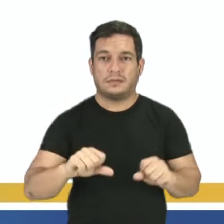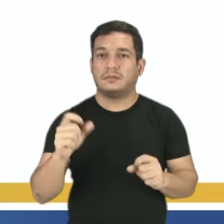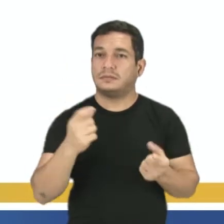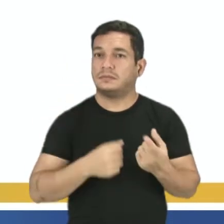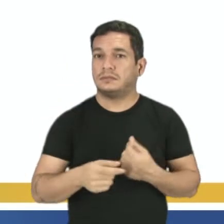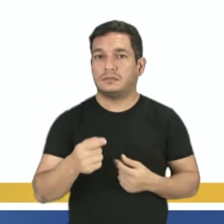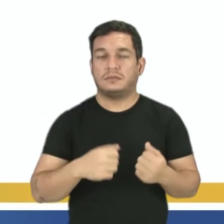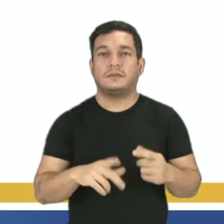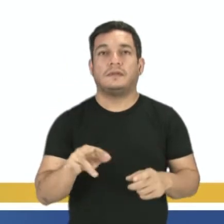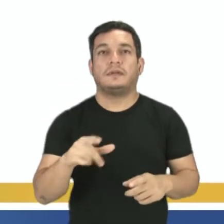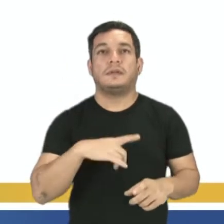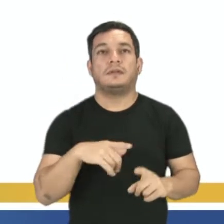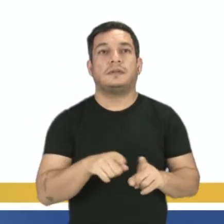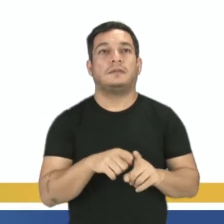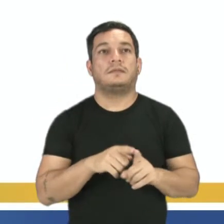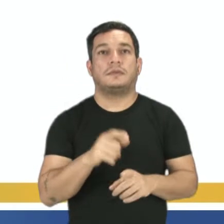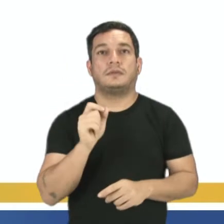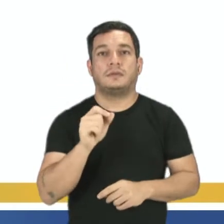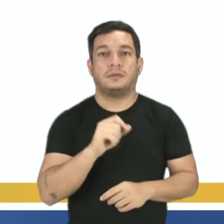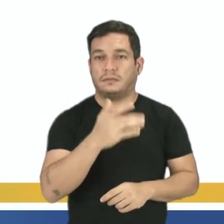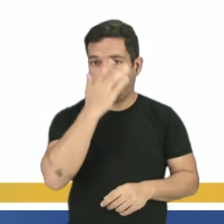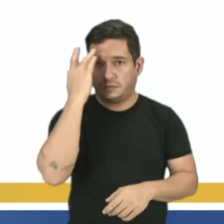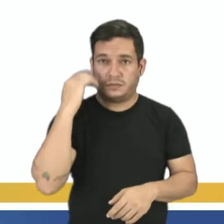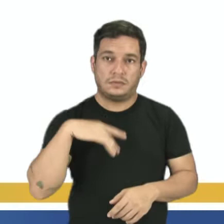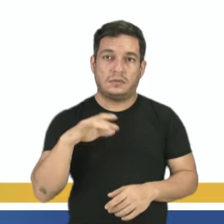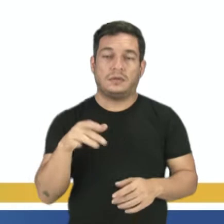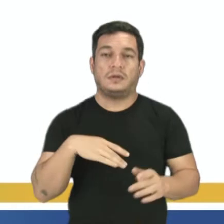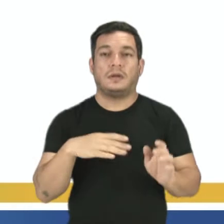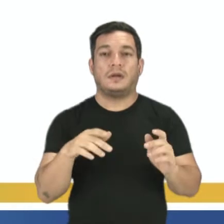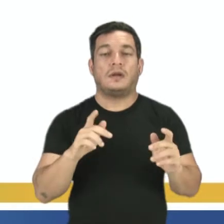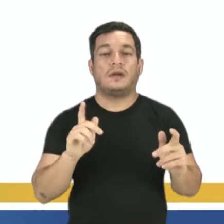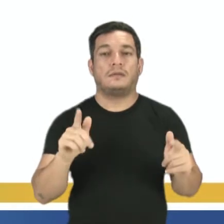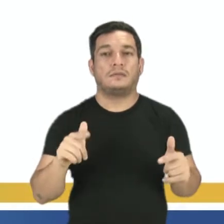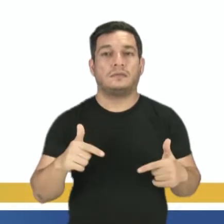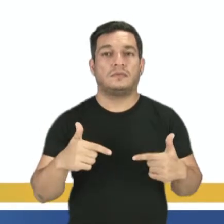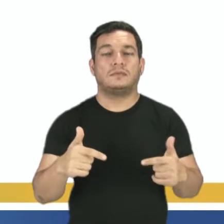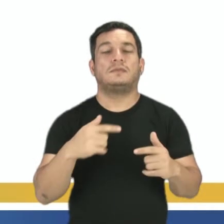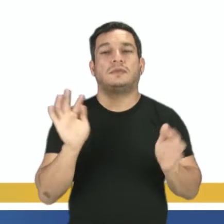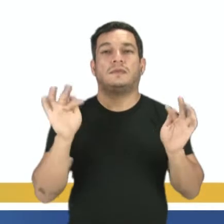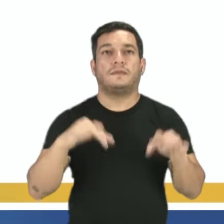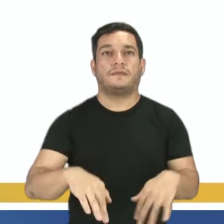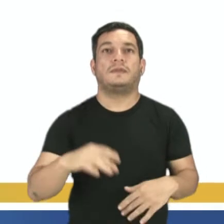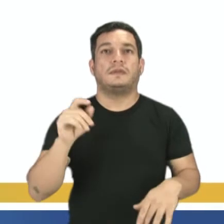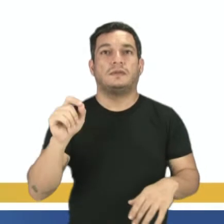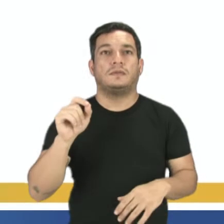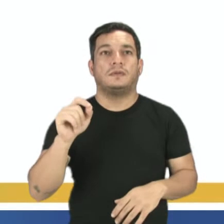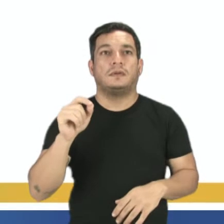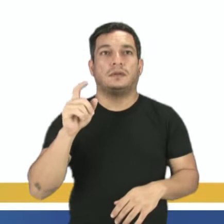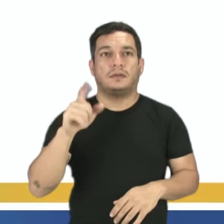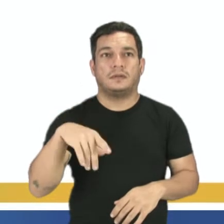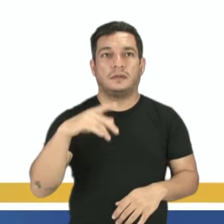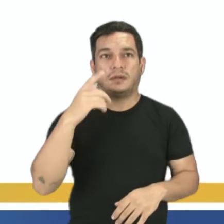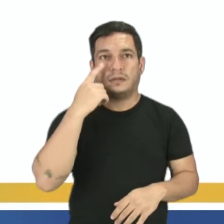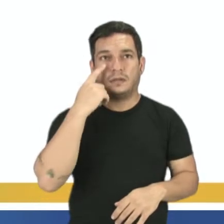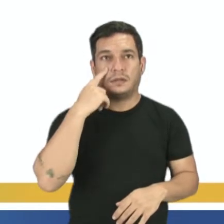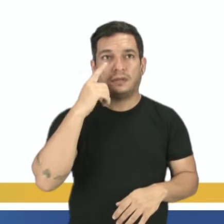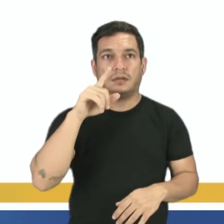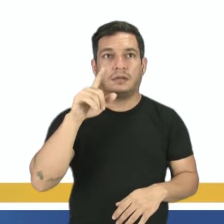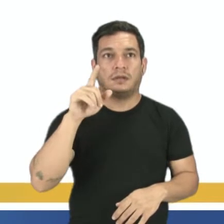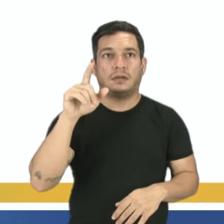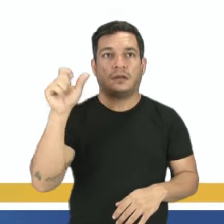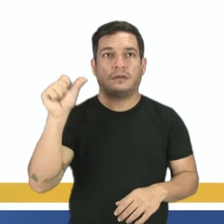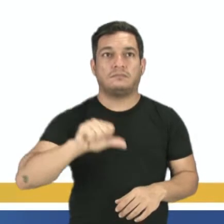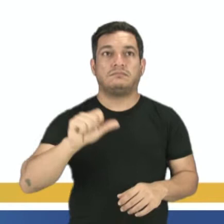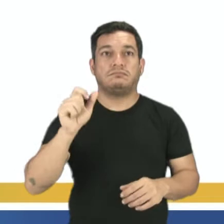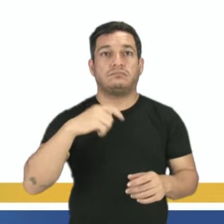econômica. Surgem então vozes que defendem o fim da democracia liberal e a implantação de um sistema onde o poder ficaria